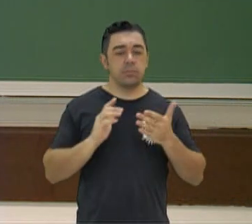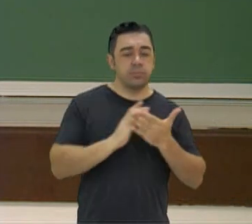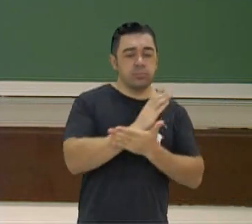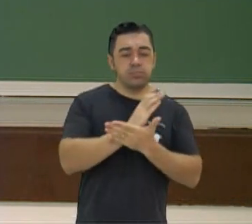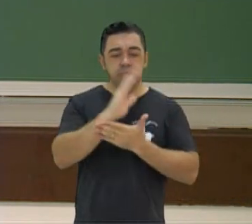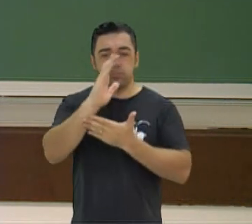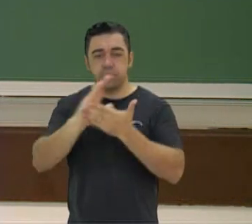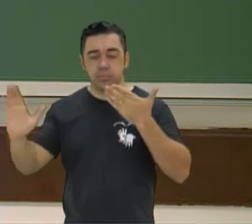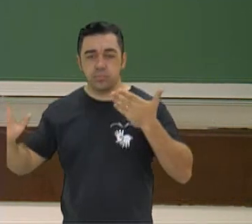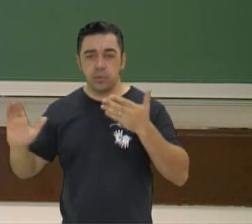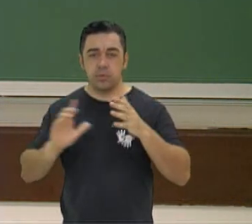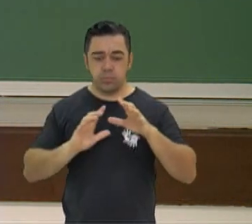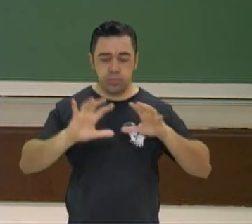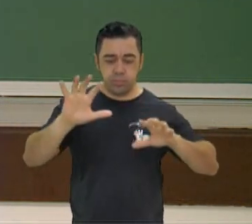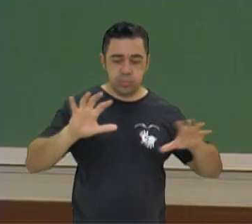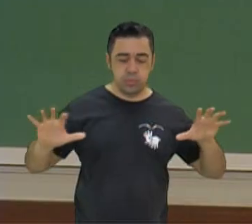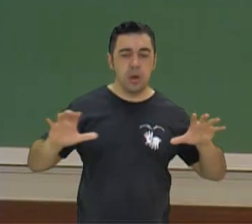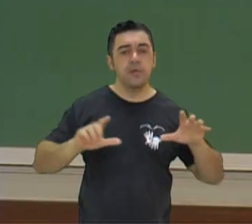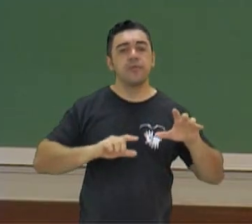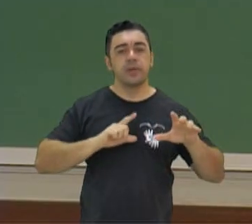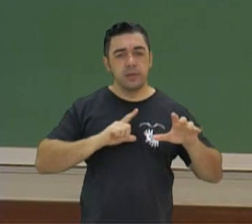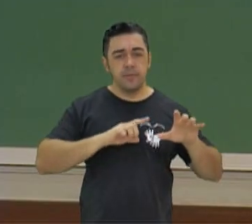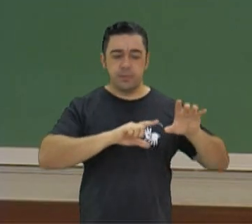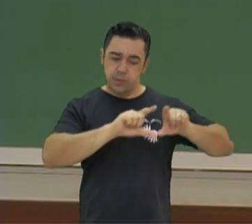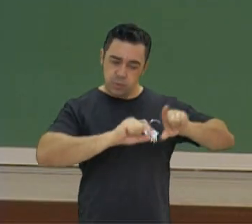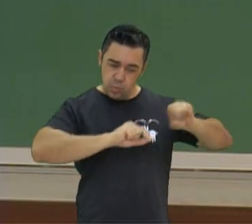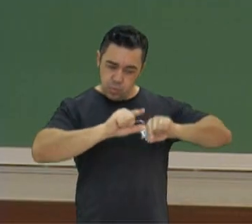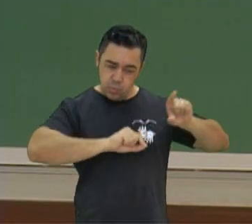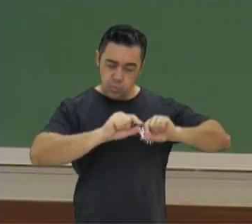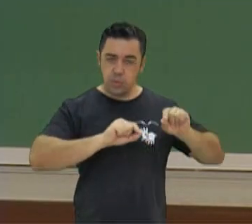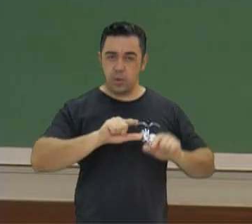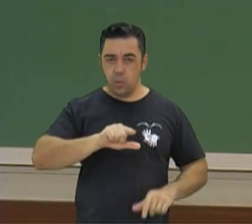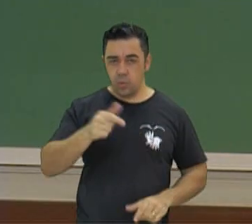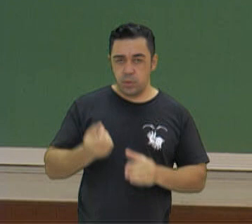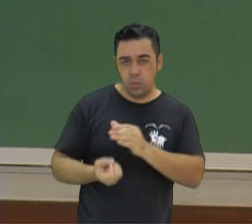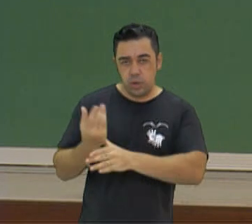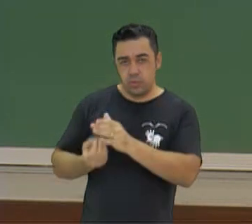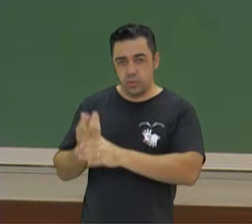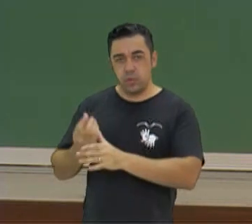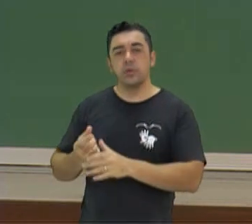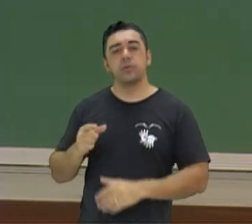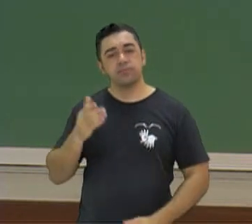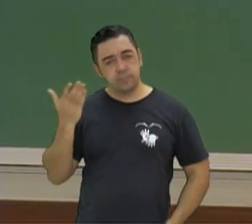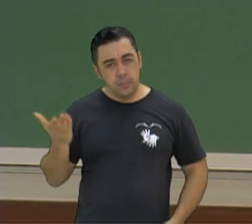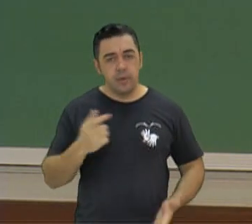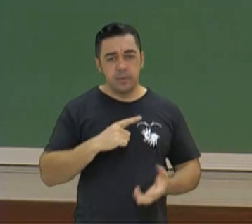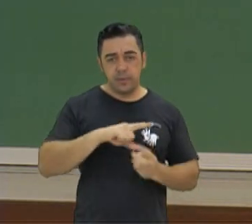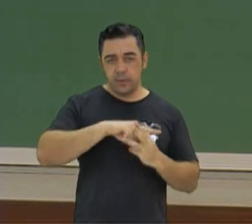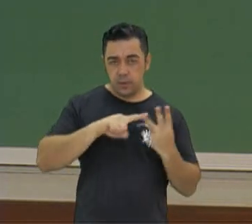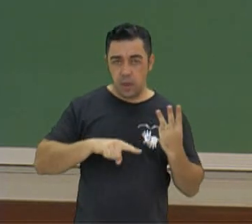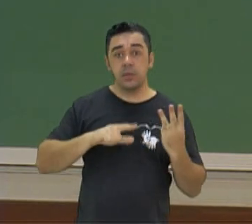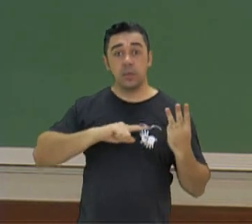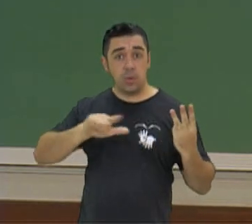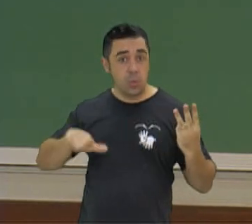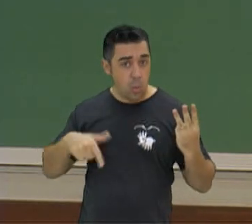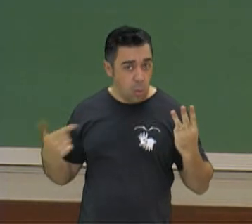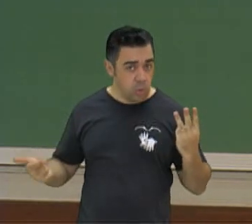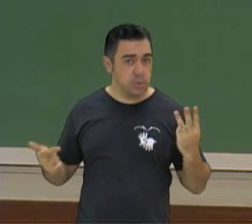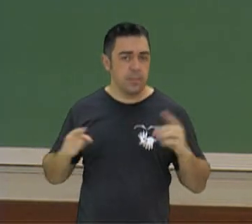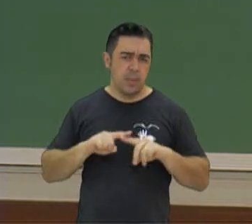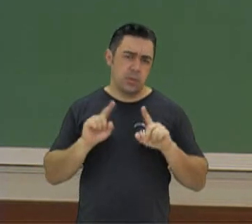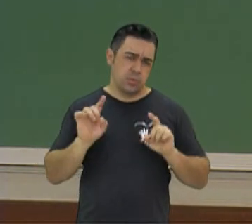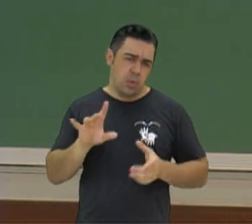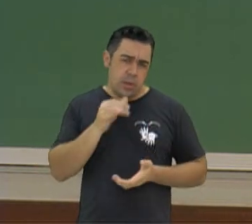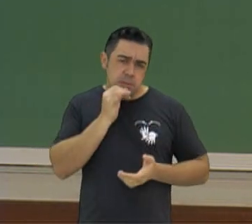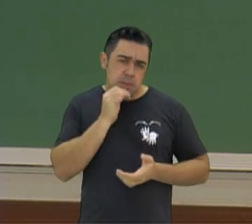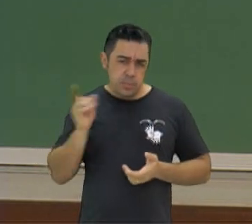se separando, foi ocorrendo o processo de especiação, que é a origem a outra espécie, e formou essas três espécies. E tem outras, né, que eu coloquei o exemplo das três